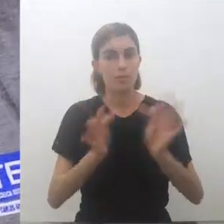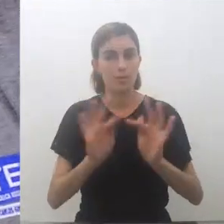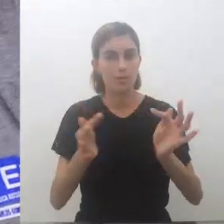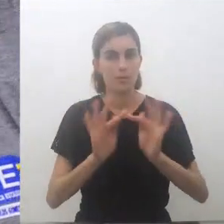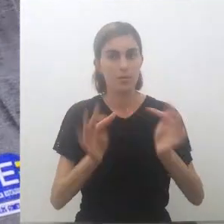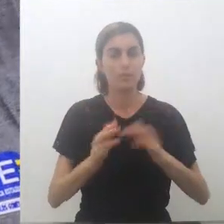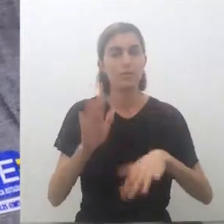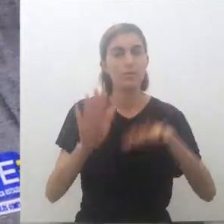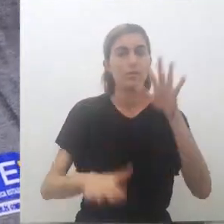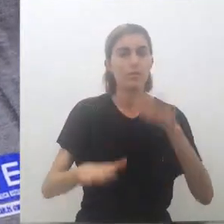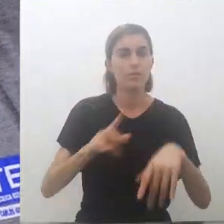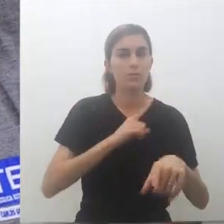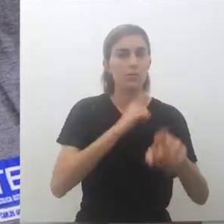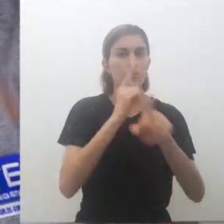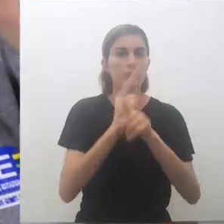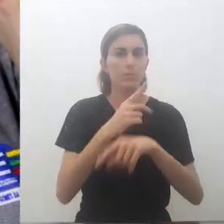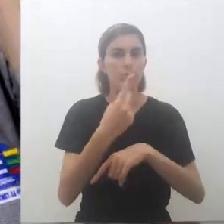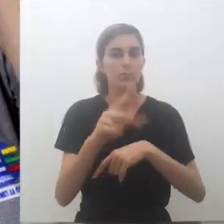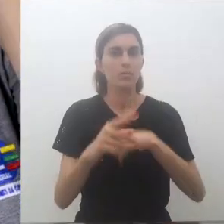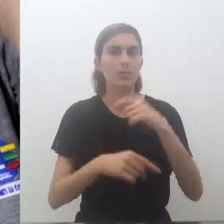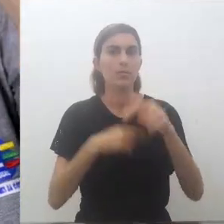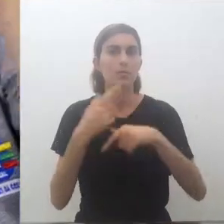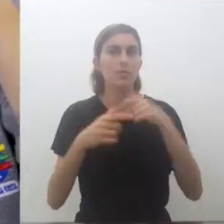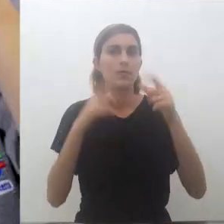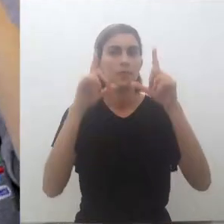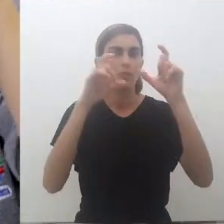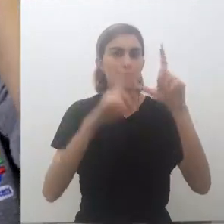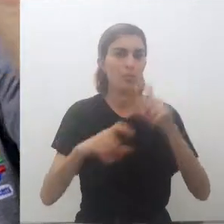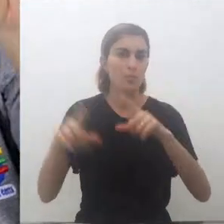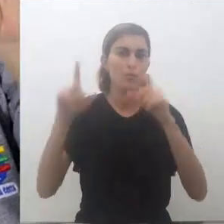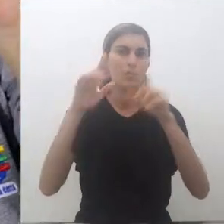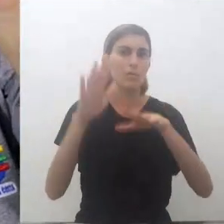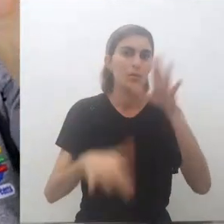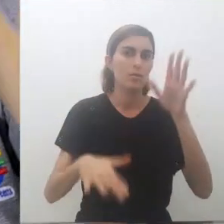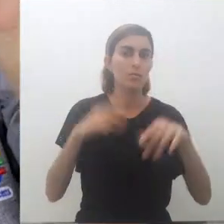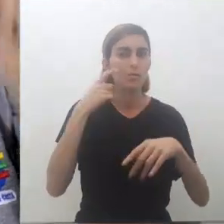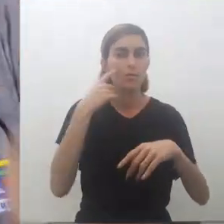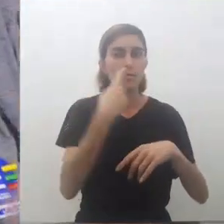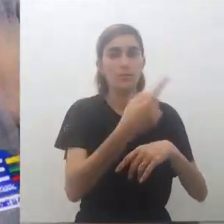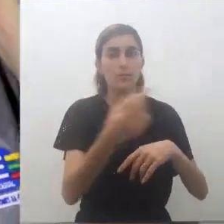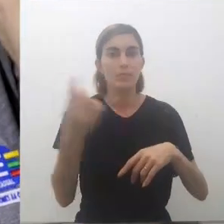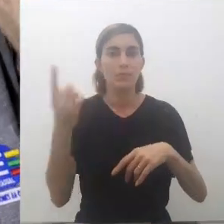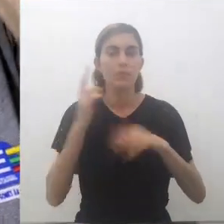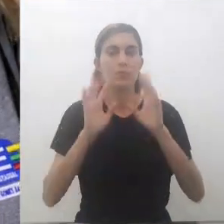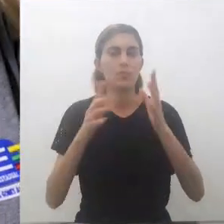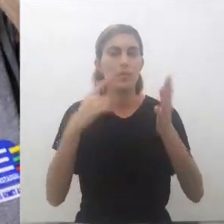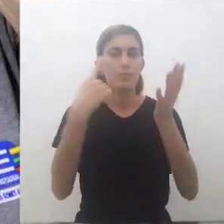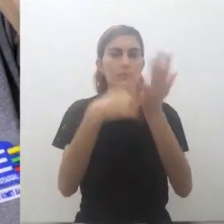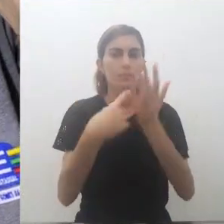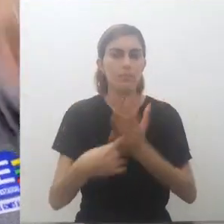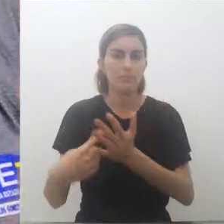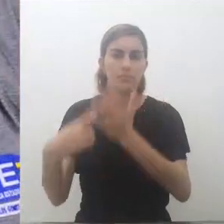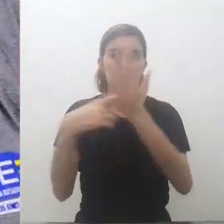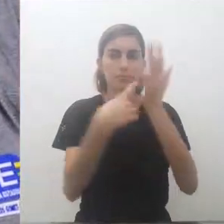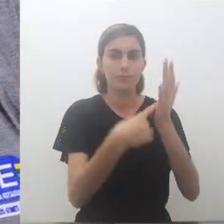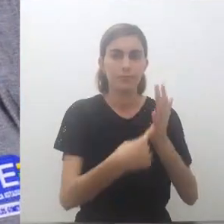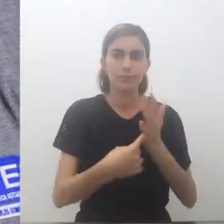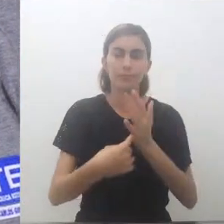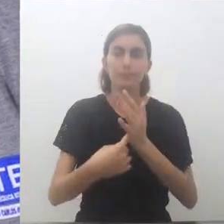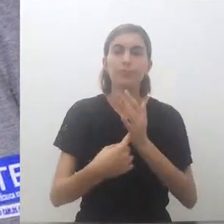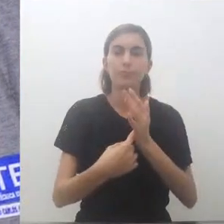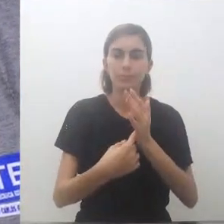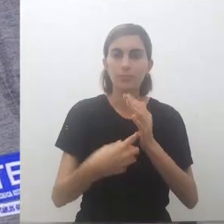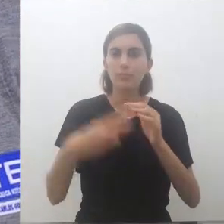você encontra ela, quem trabalha com fotografia, às vezes já vê as marcações em